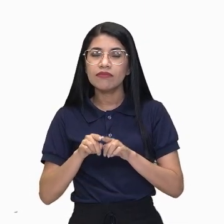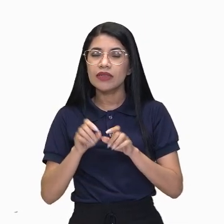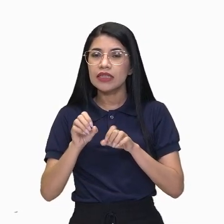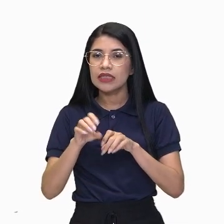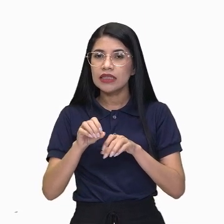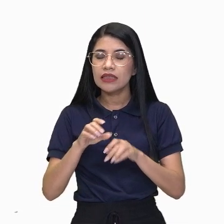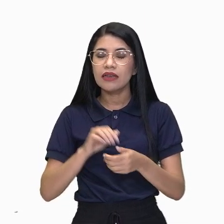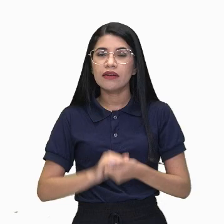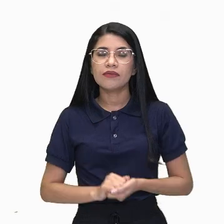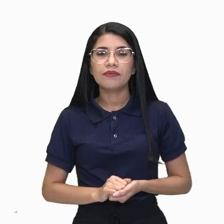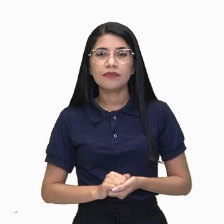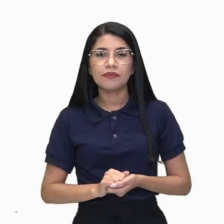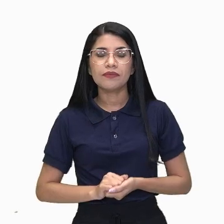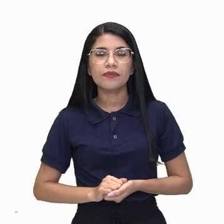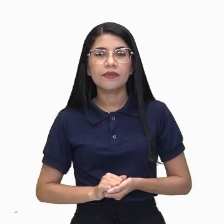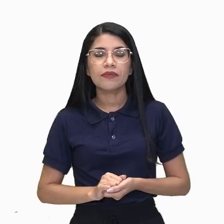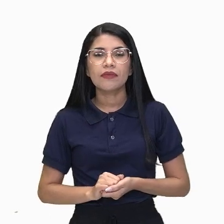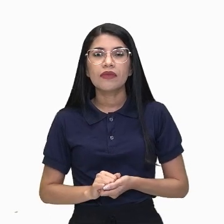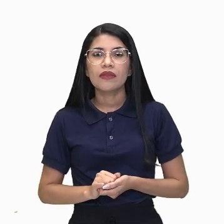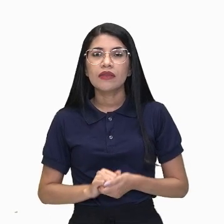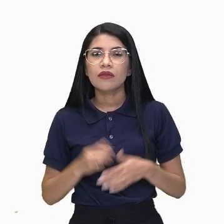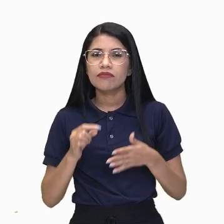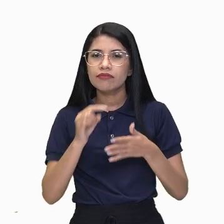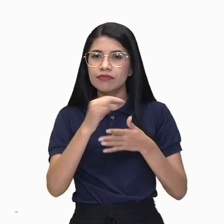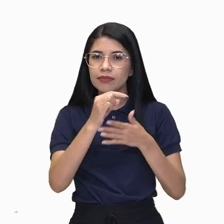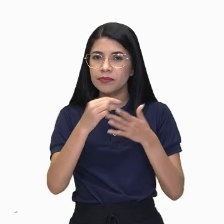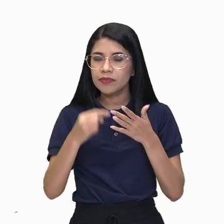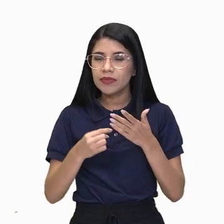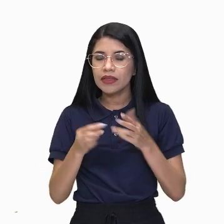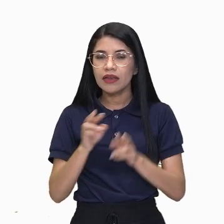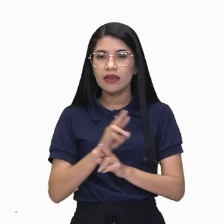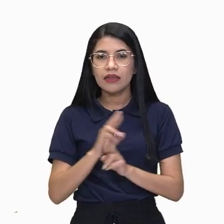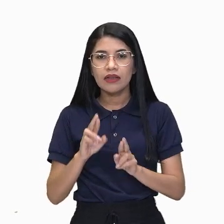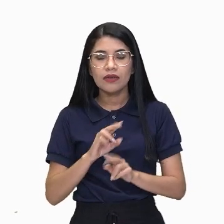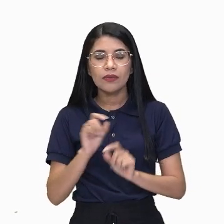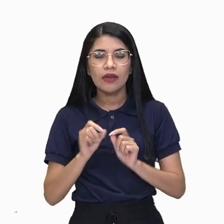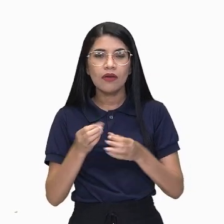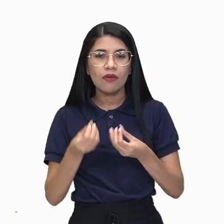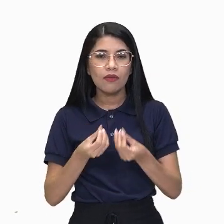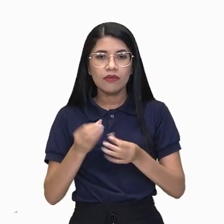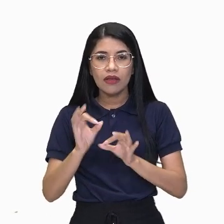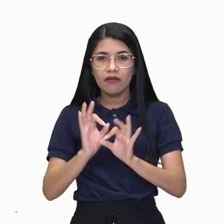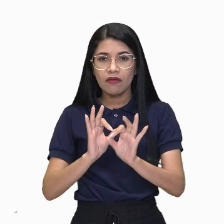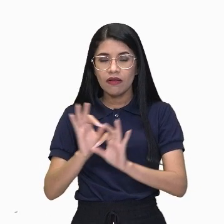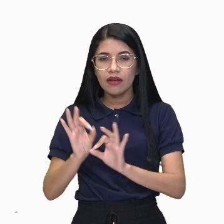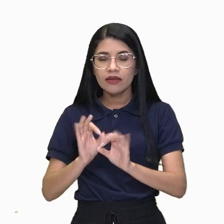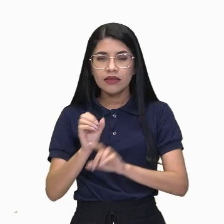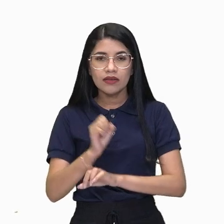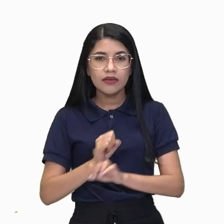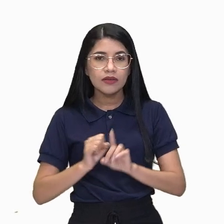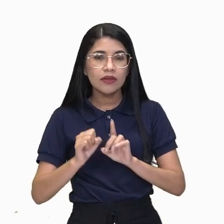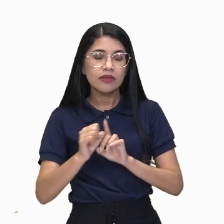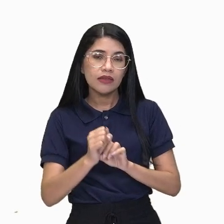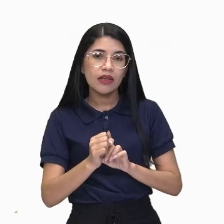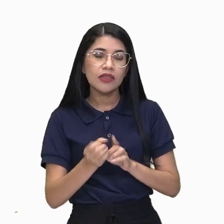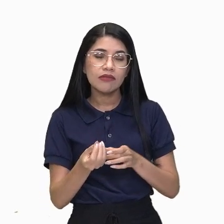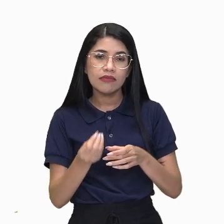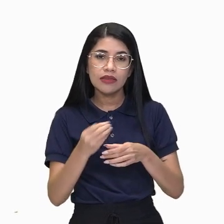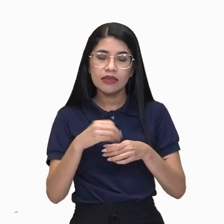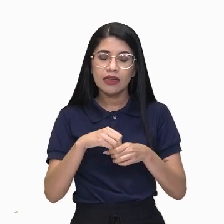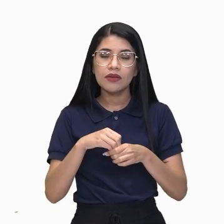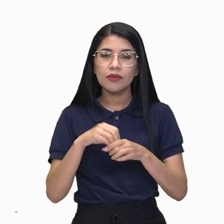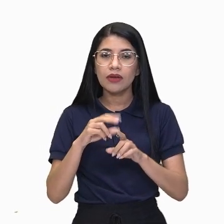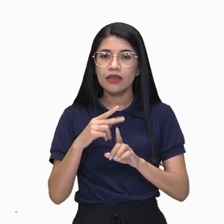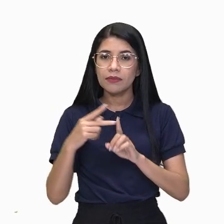tuxauas. Então tudo isso aí está voltado para essa organização social dentro dessa